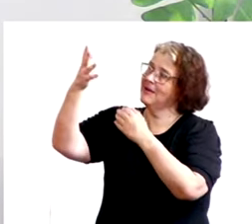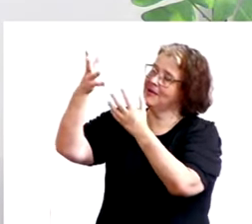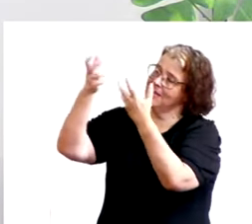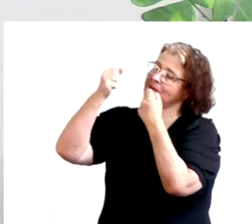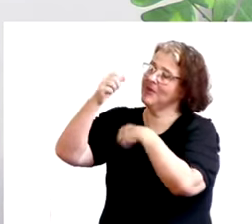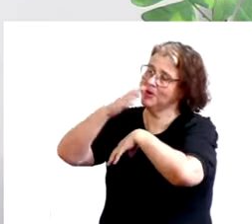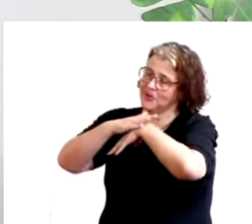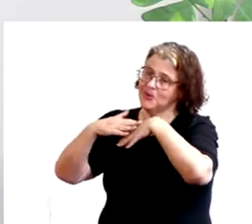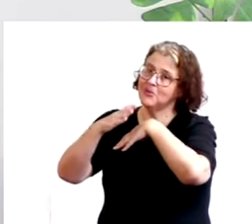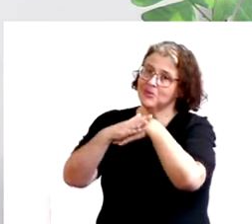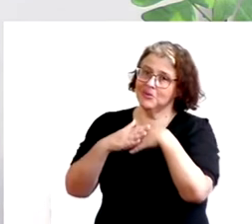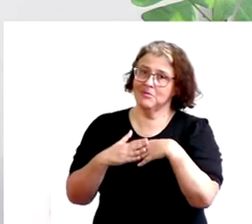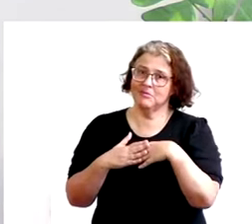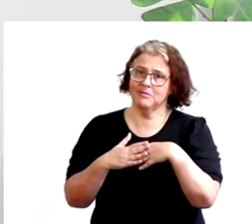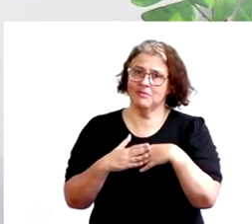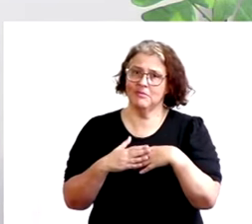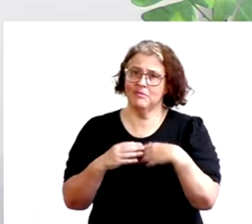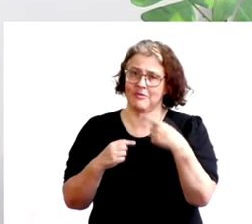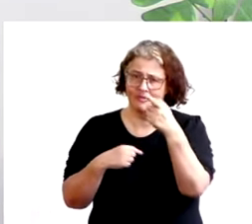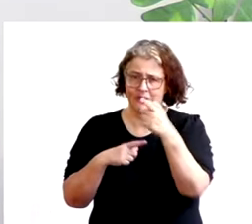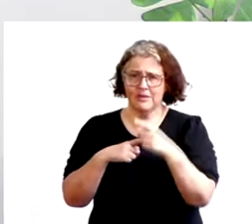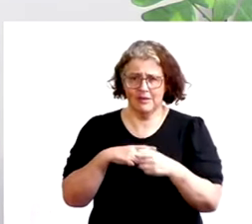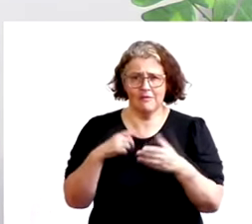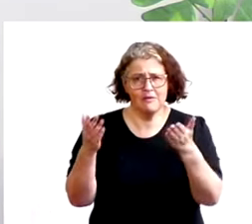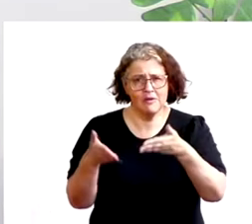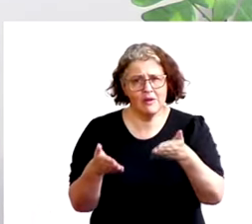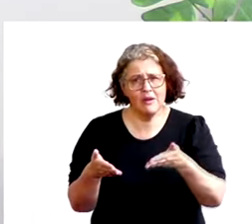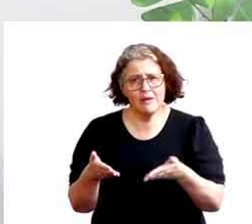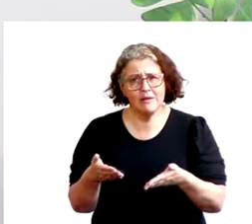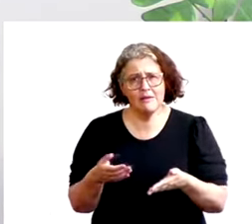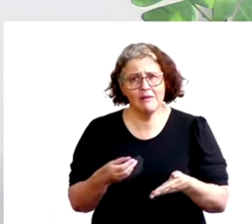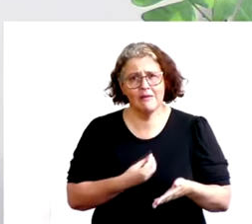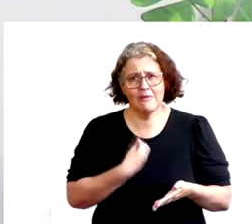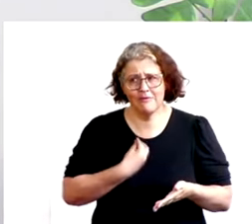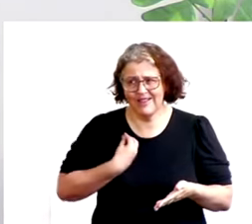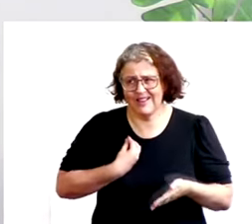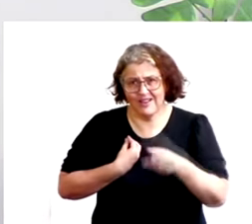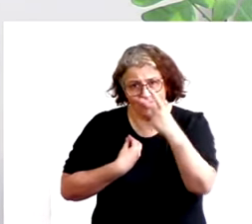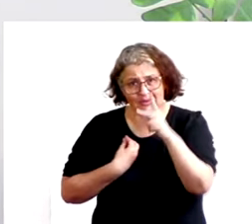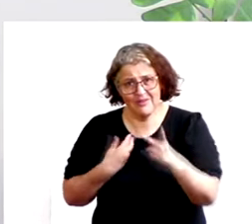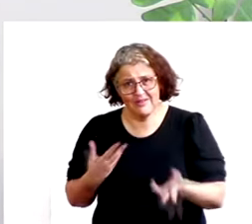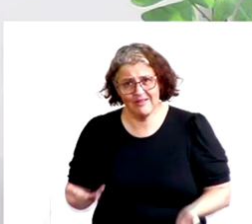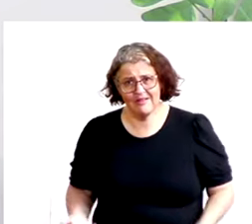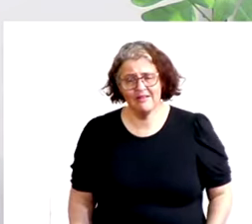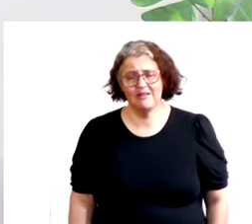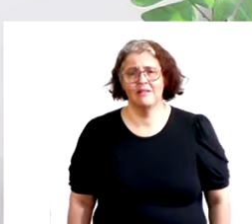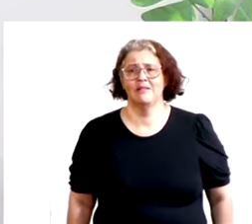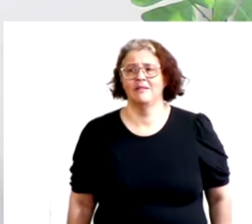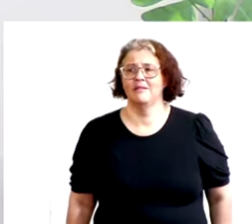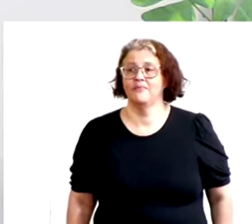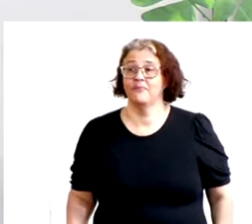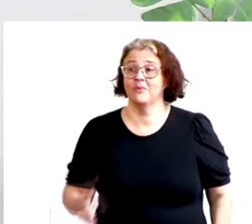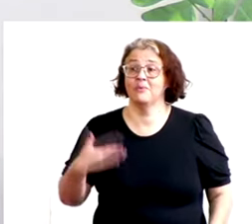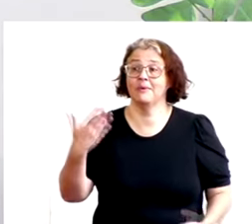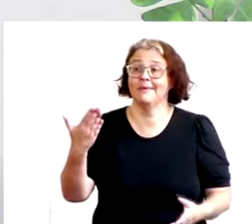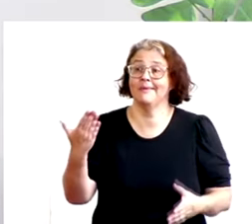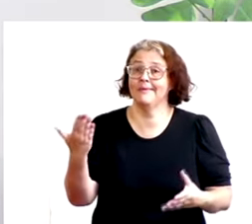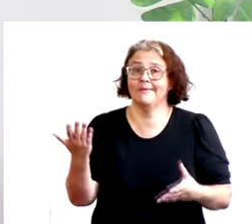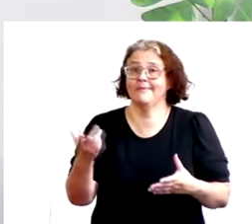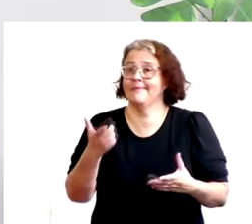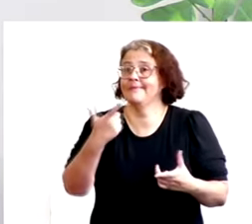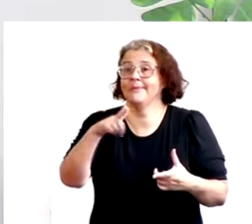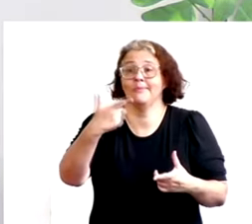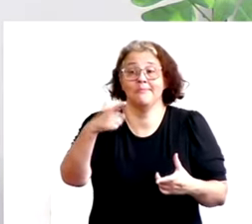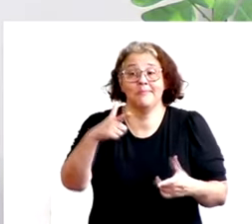você já passou por isso em algum momento da sua vida Quando parece que não existe